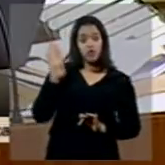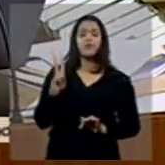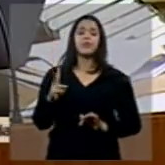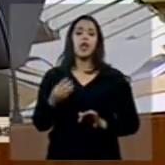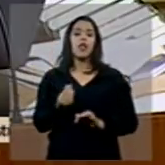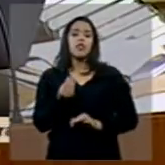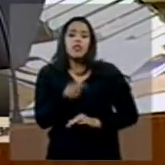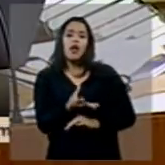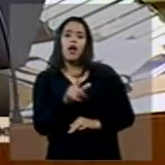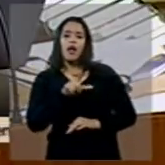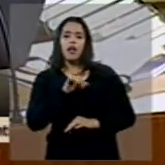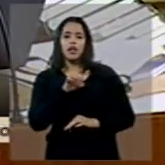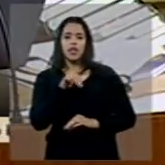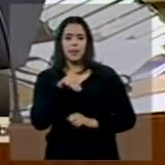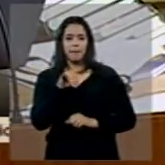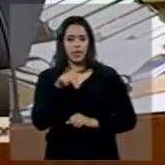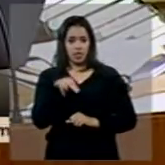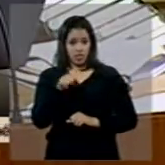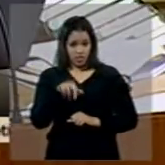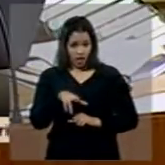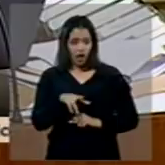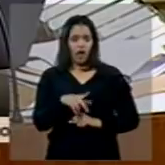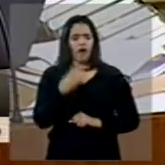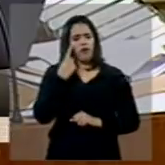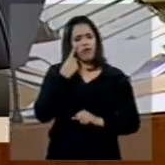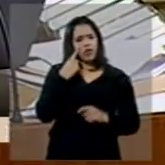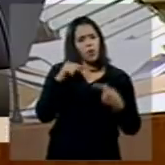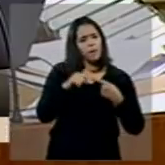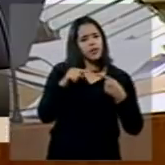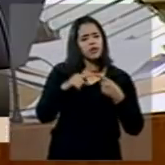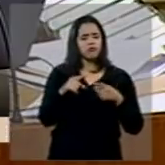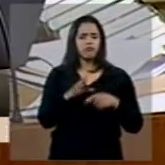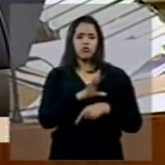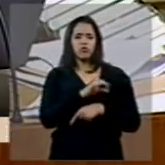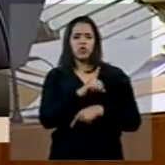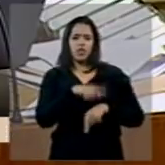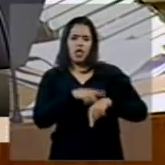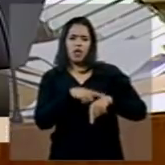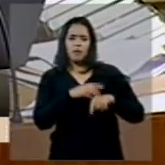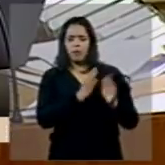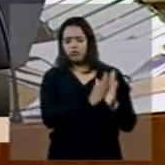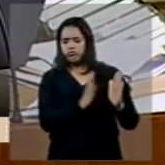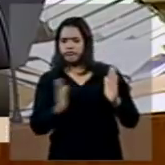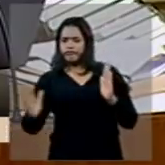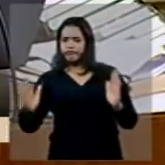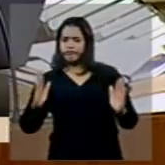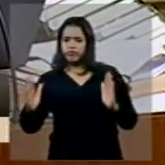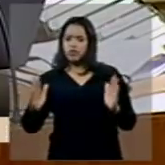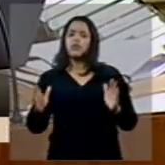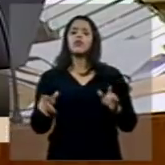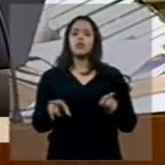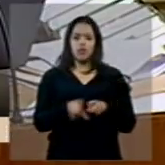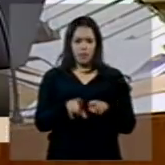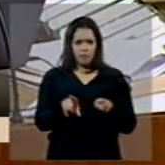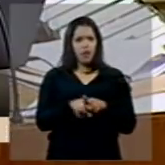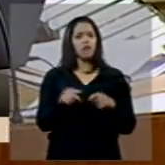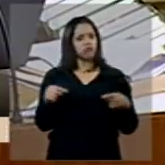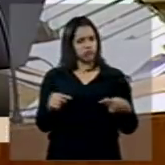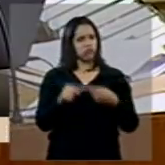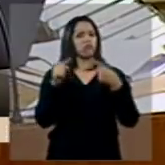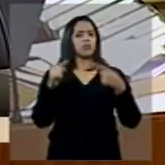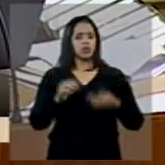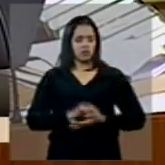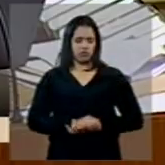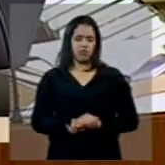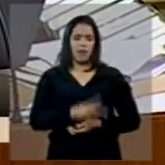da liminar, de acordo com os prazos apresentados pela própria Corte Eleitoral, apresenta-se plenamente factível.